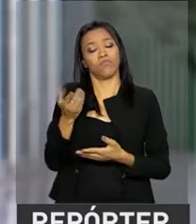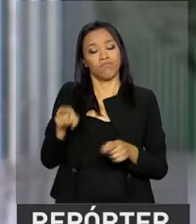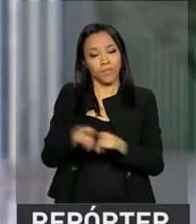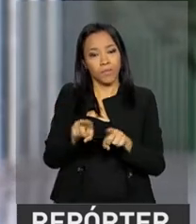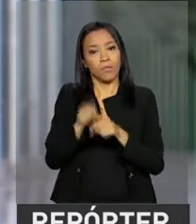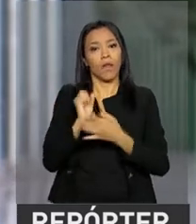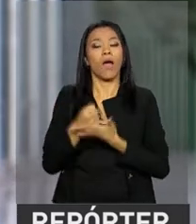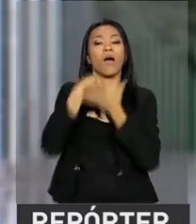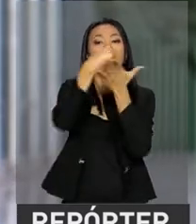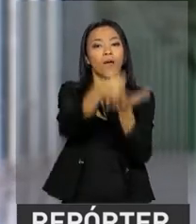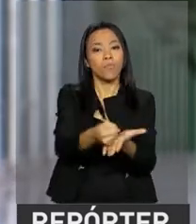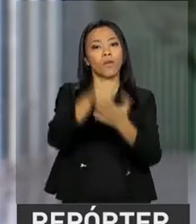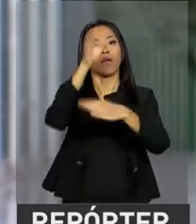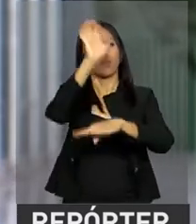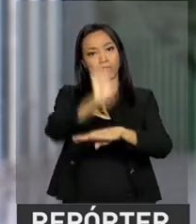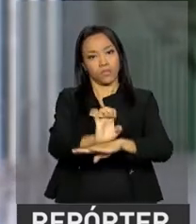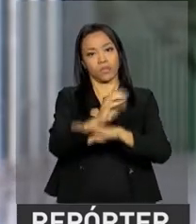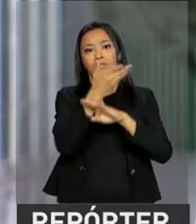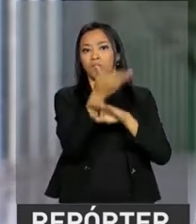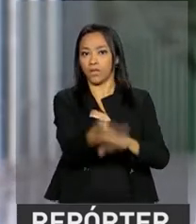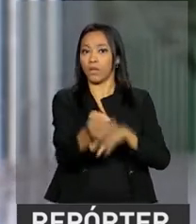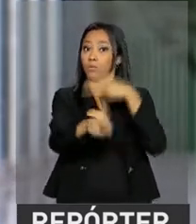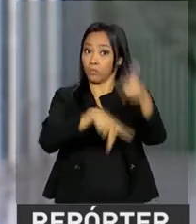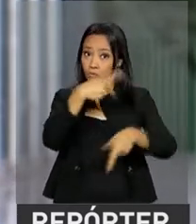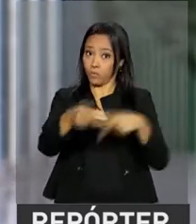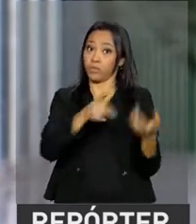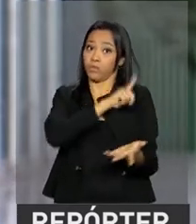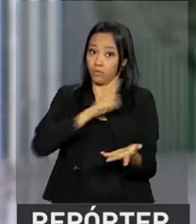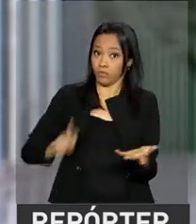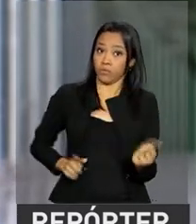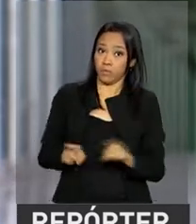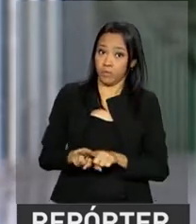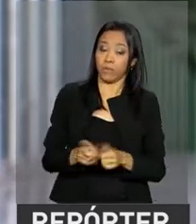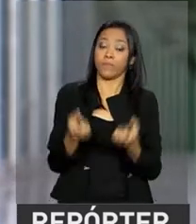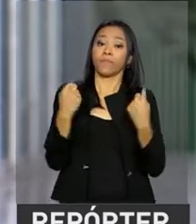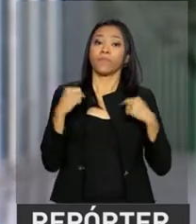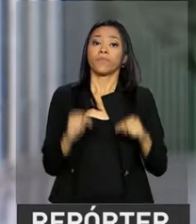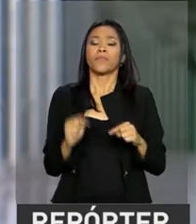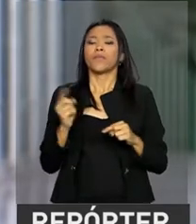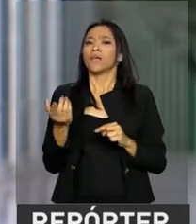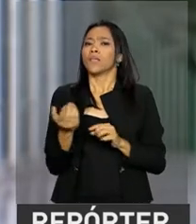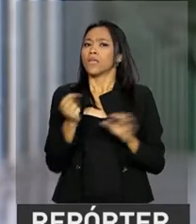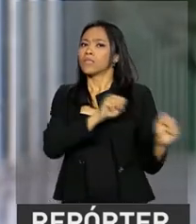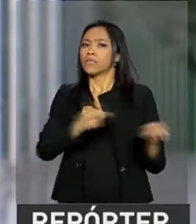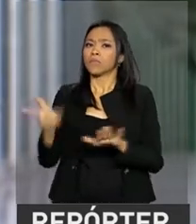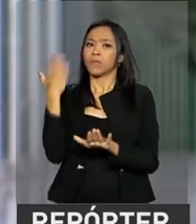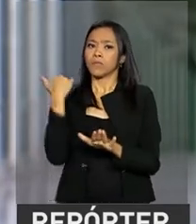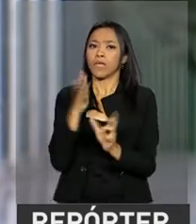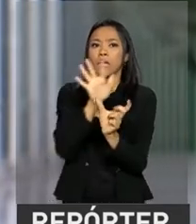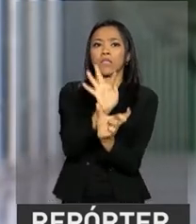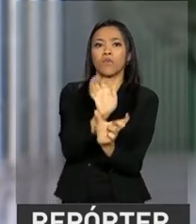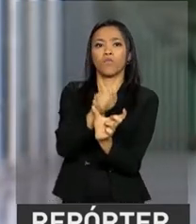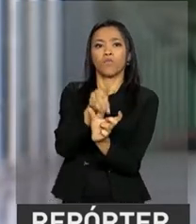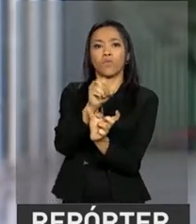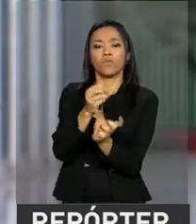ao governador e ao povo do estado. Na semana passada, o Fundo Penitenciário Nacional repassou